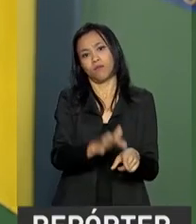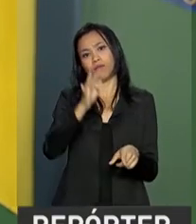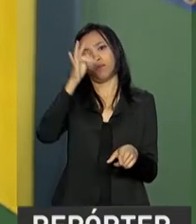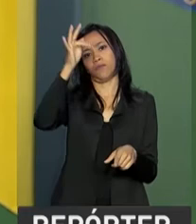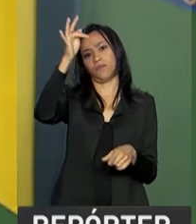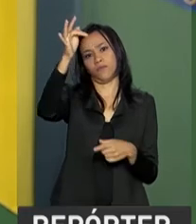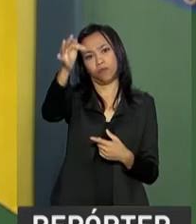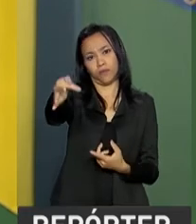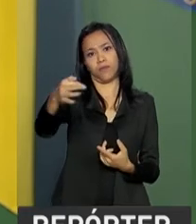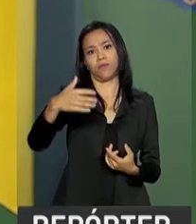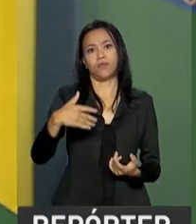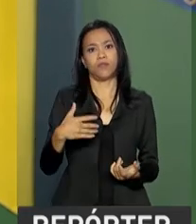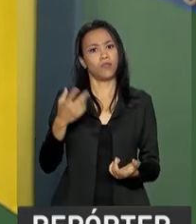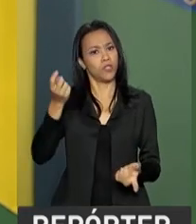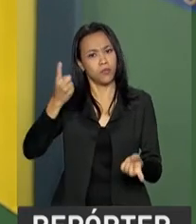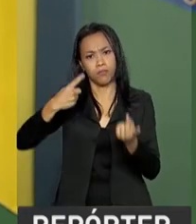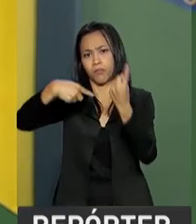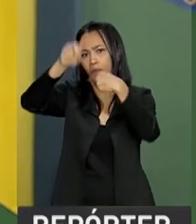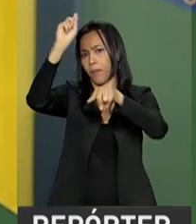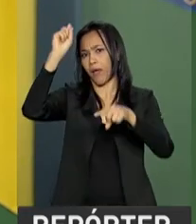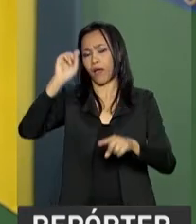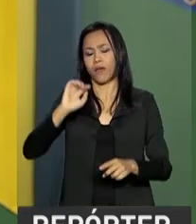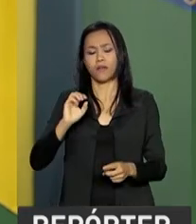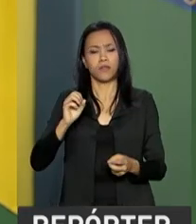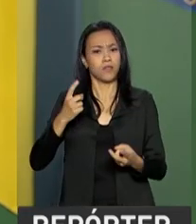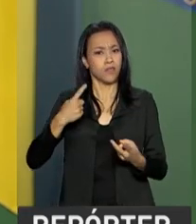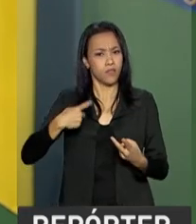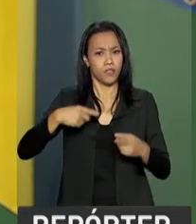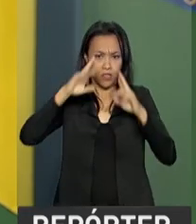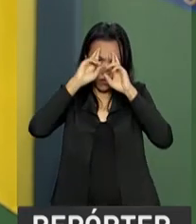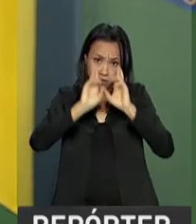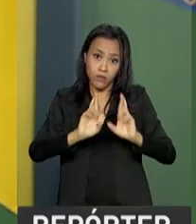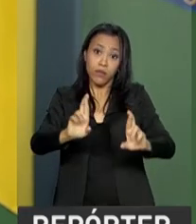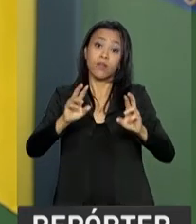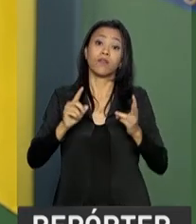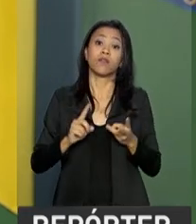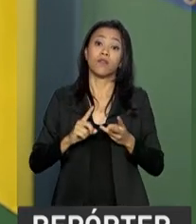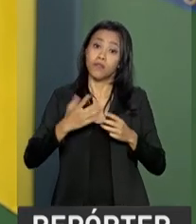de mais prosperidade, de mais dignidade, de mais cidadania.